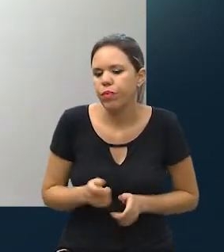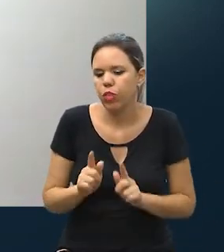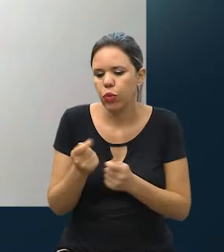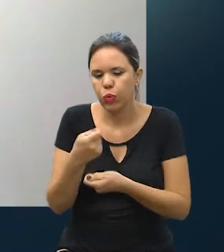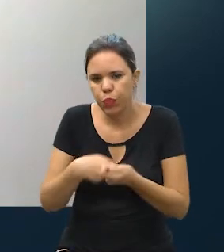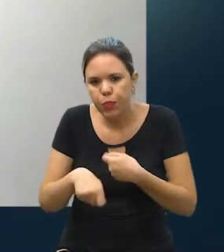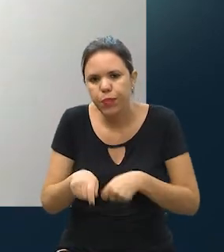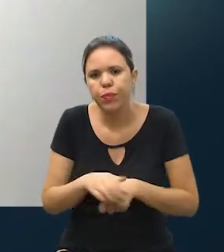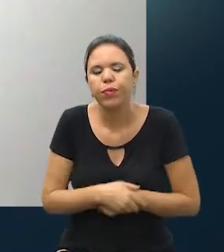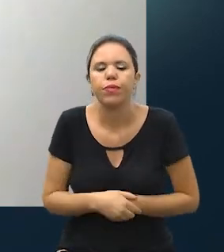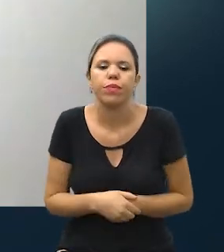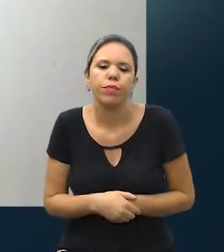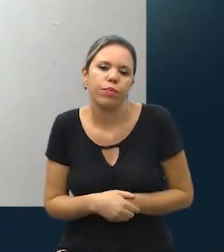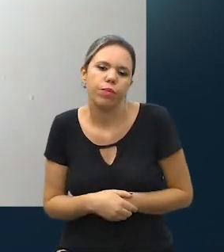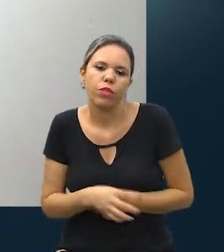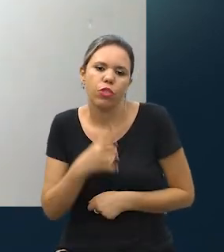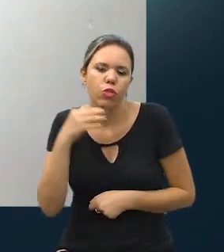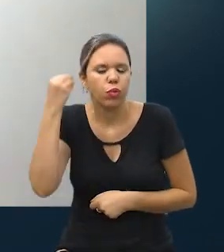gestão,